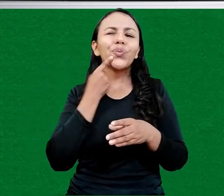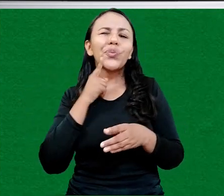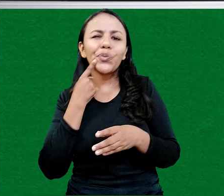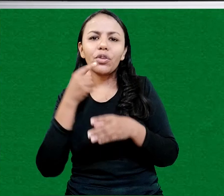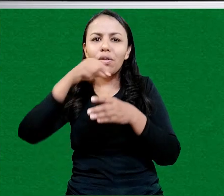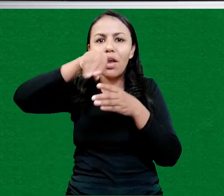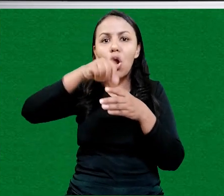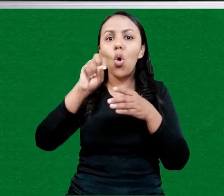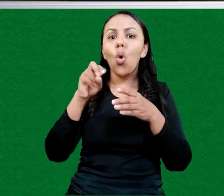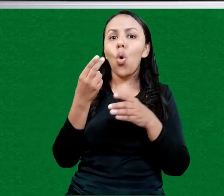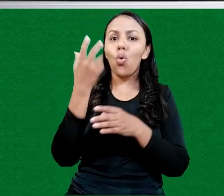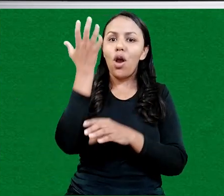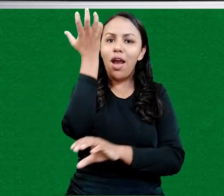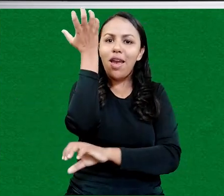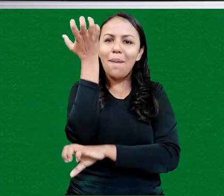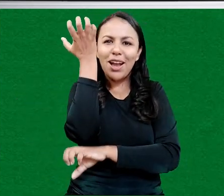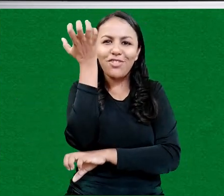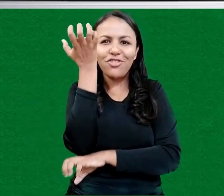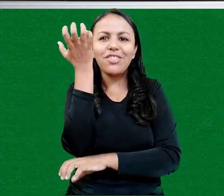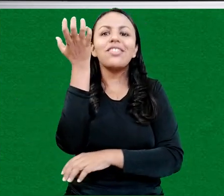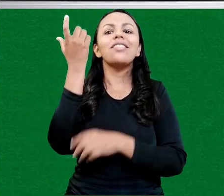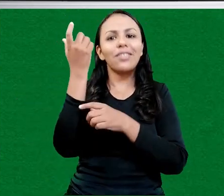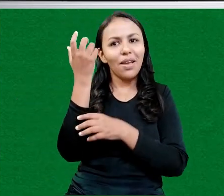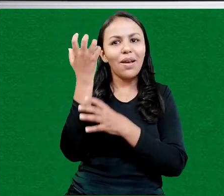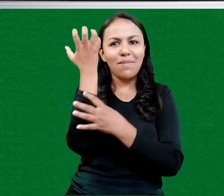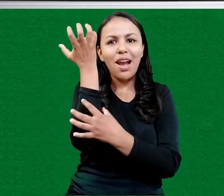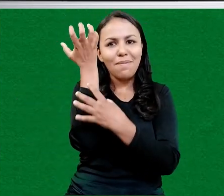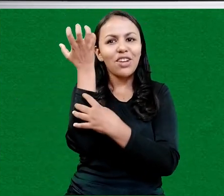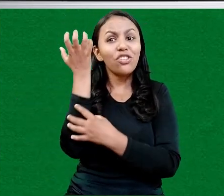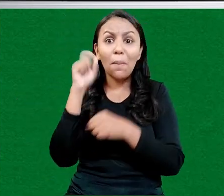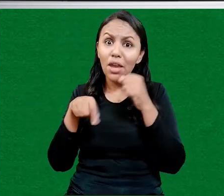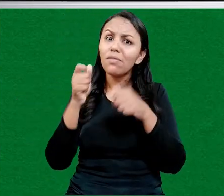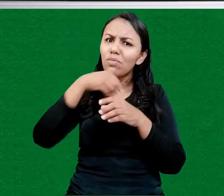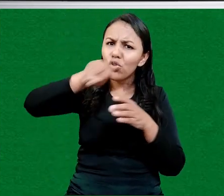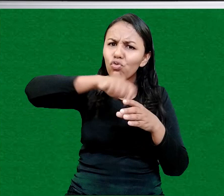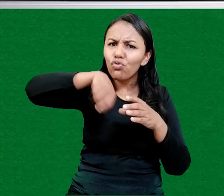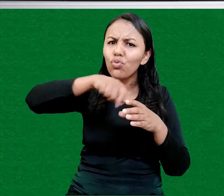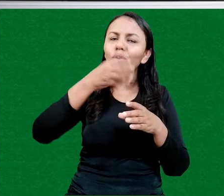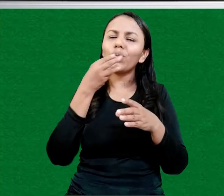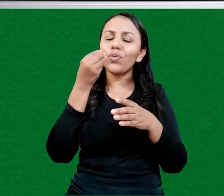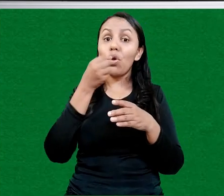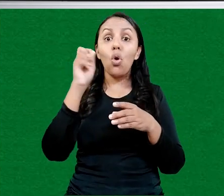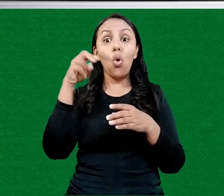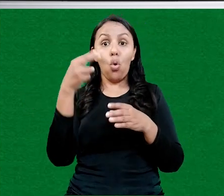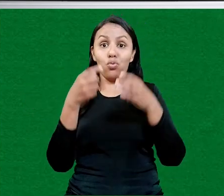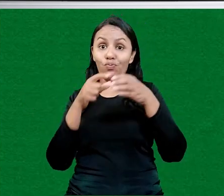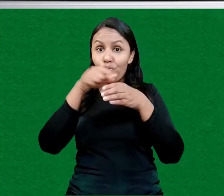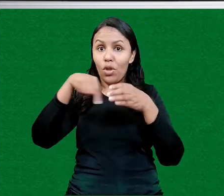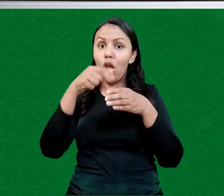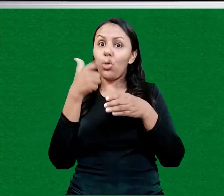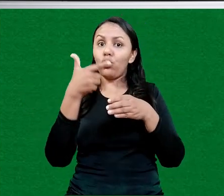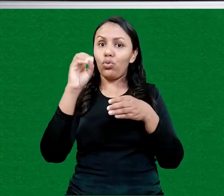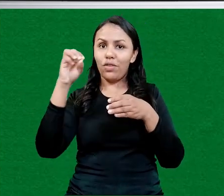uma fatia de abacaxi, com alimentos cítricos fica mais palatável. Se não, mistura 200 ml com uma colher rasa de sopa